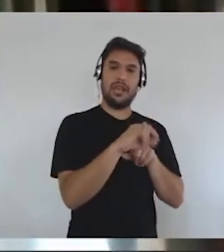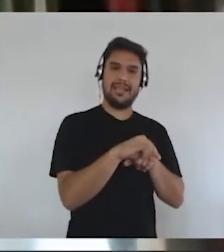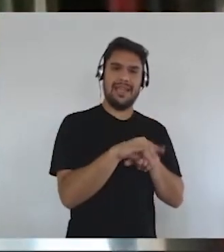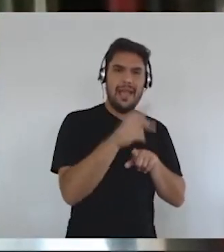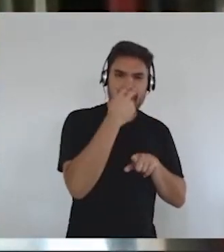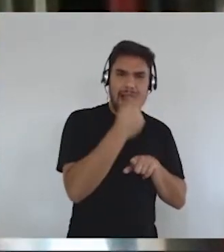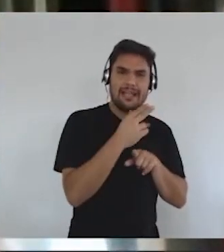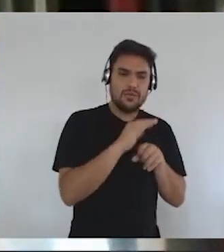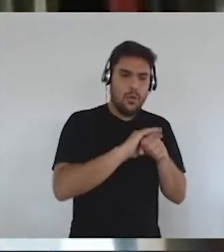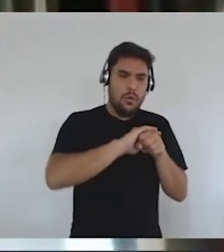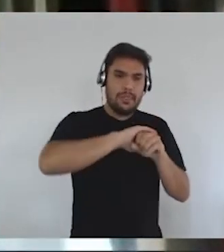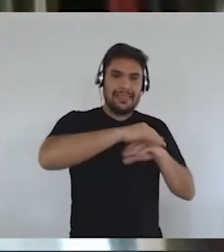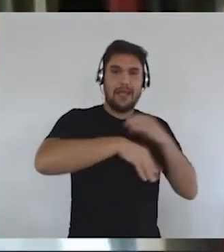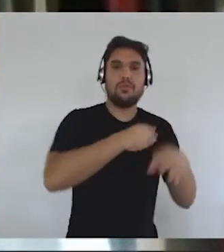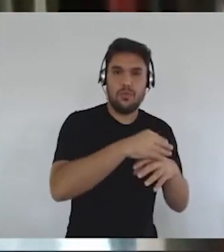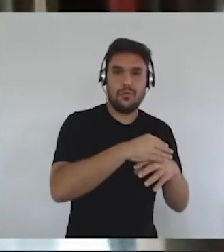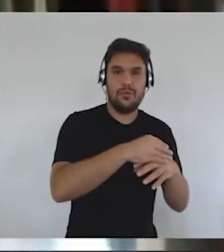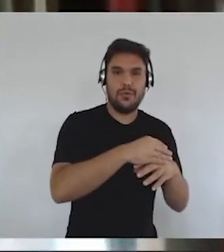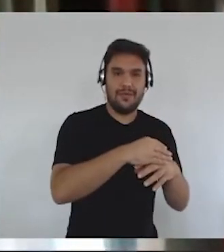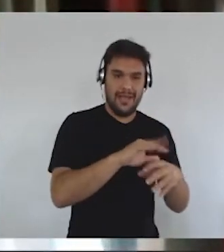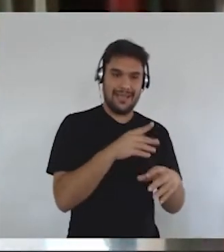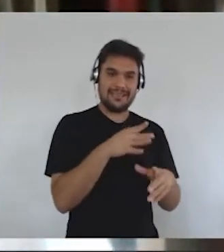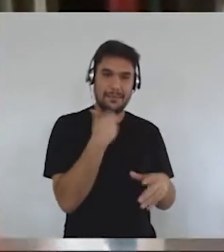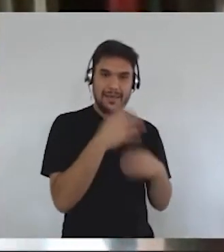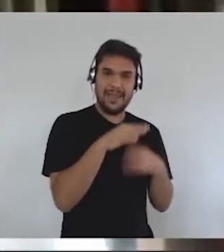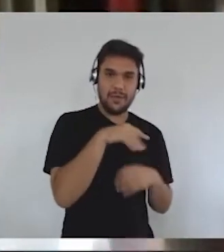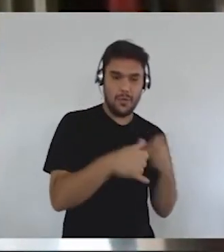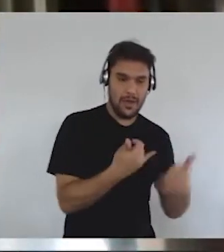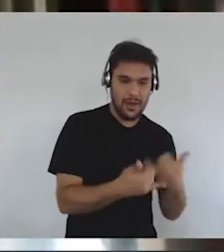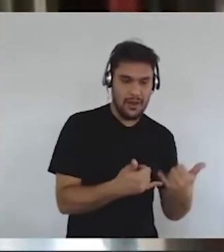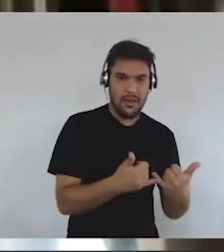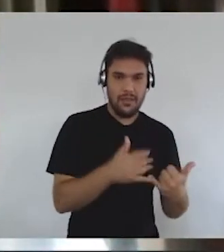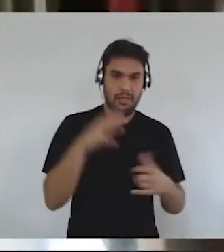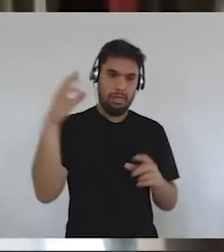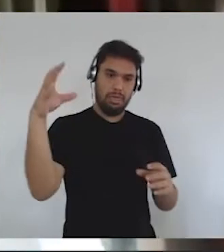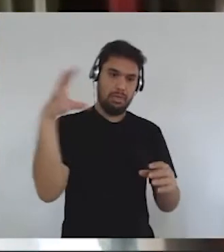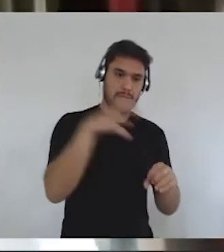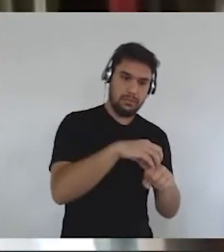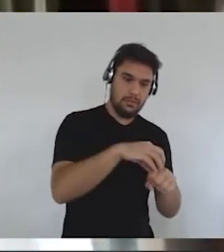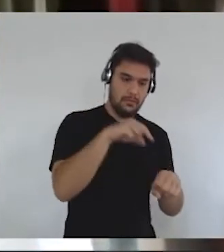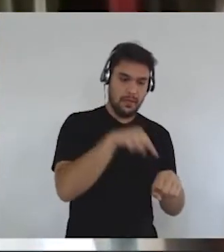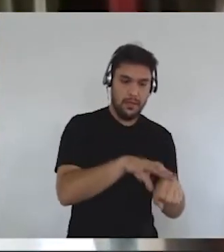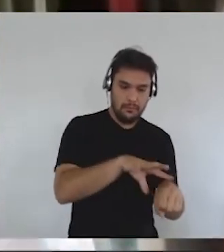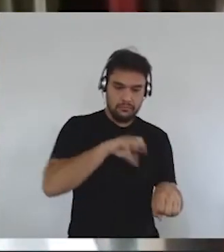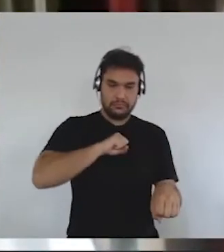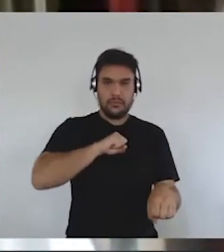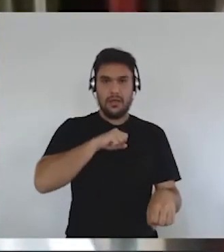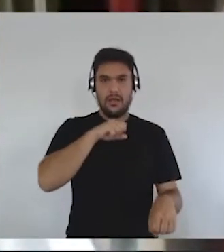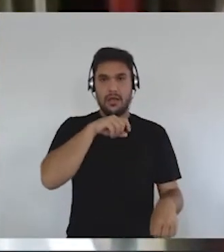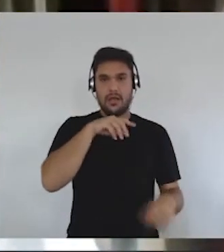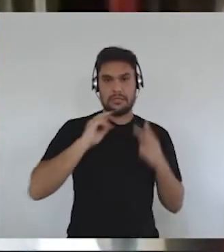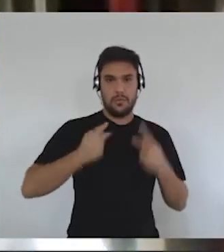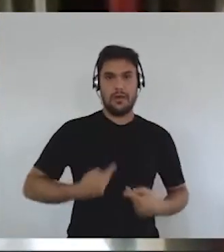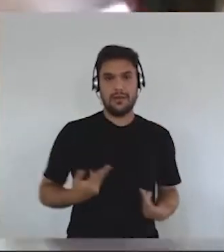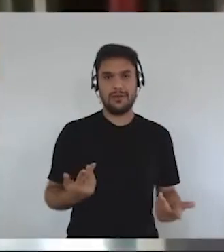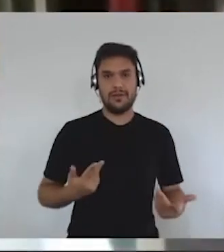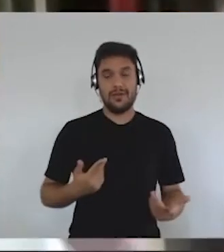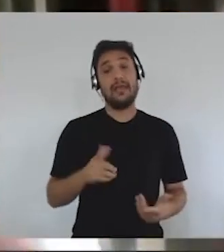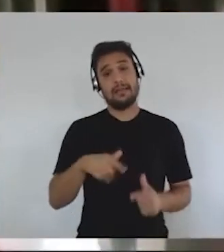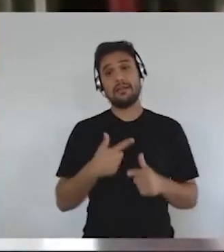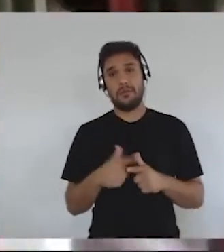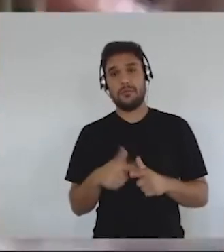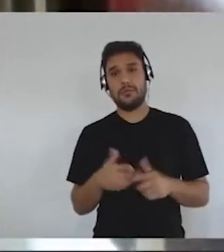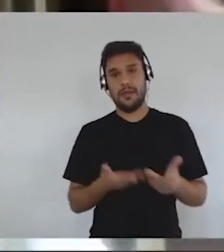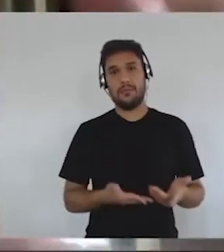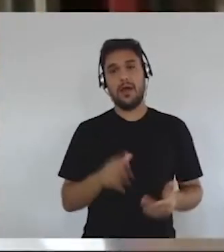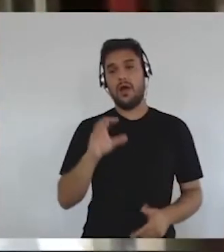parece um tatu-bola, a criança brinca com aquilo. Do morcego para o pangolim, do pangolim para o humano. Outro problema de zoonose, que nós temos